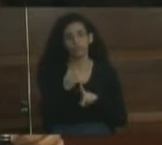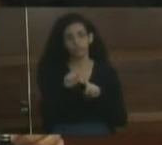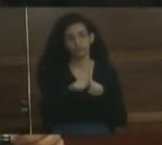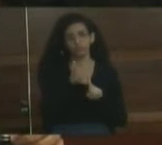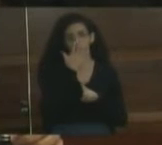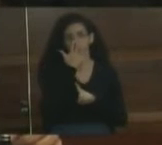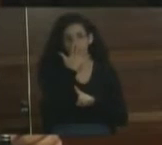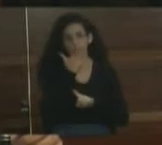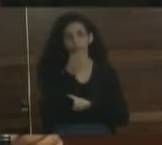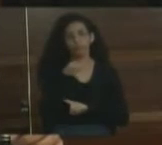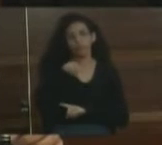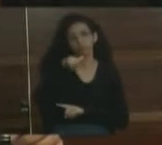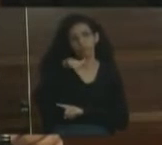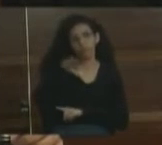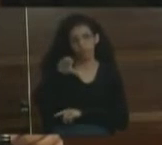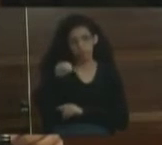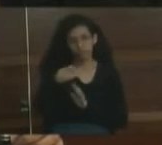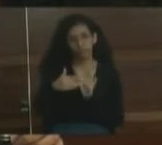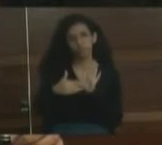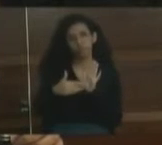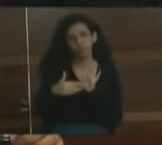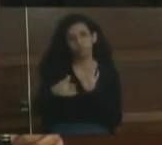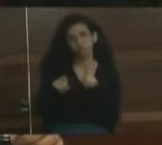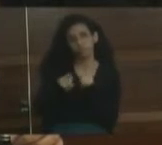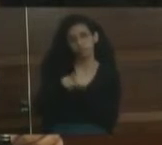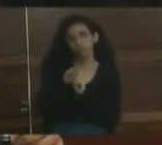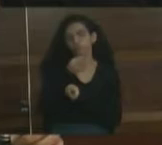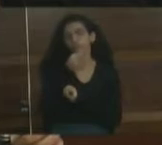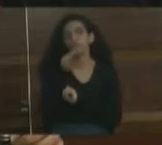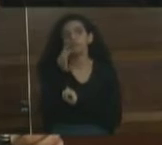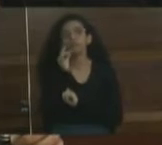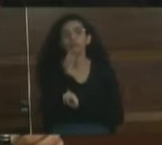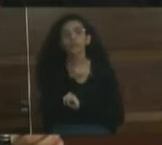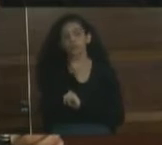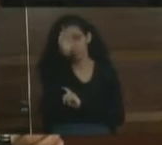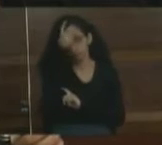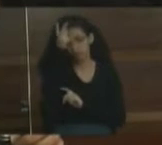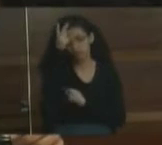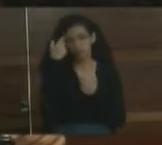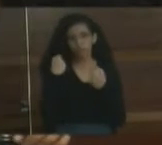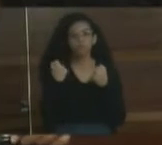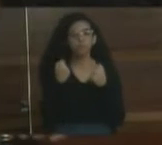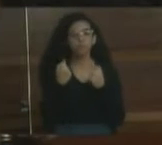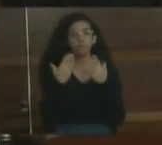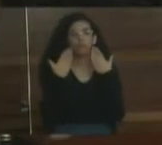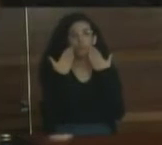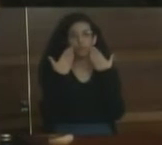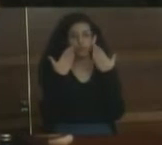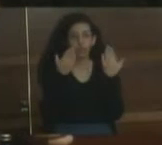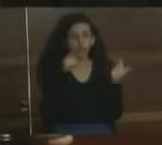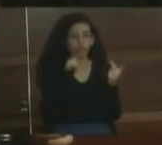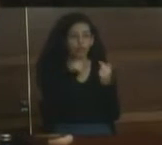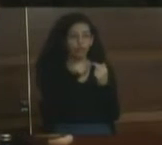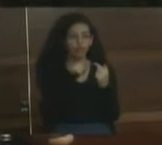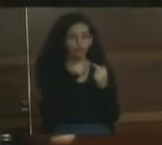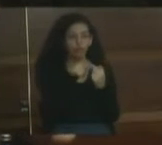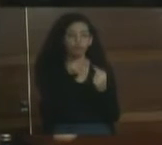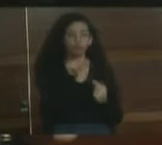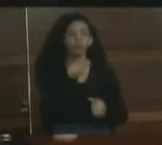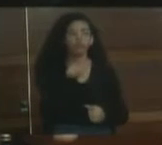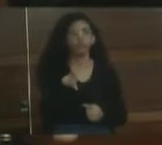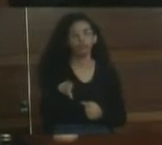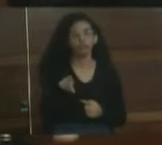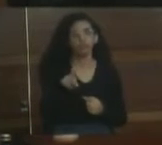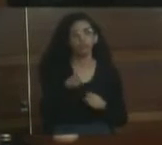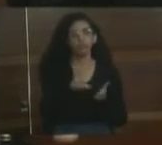e avaliará o cumprimento das metas fiscais de cada quadrimestre em audiência e o relatório resumido da execução